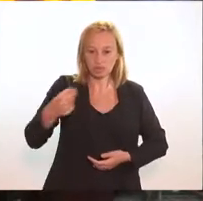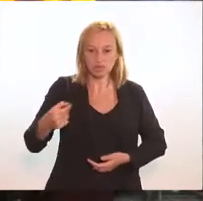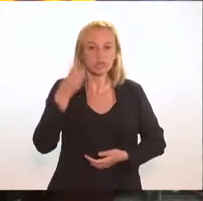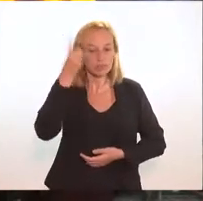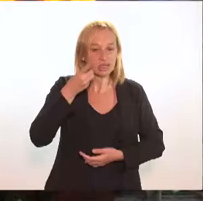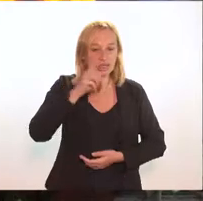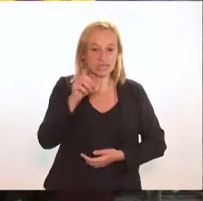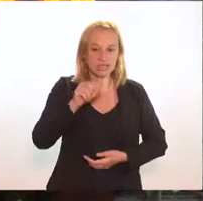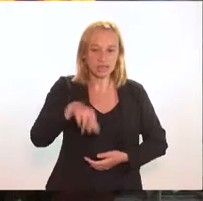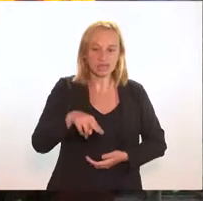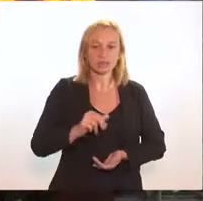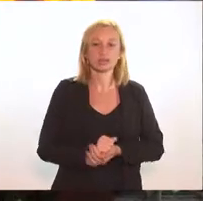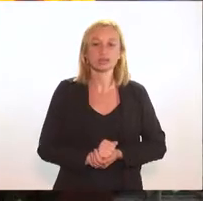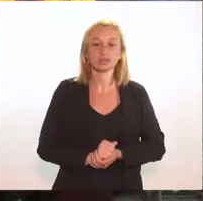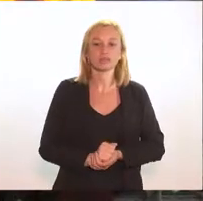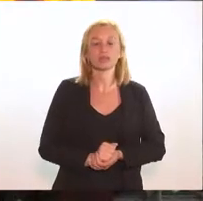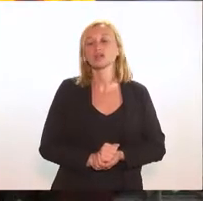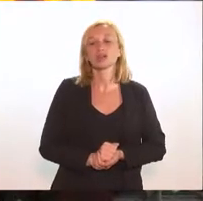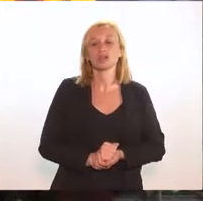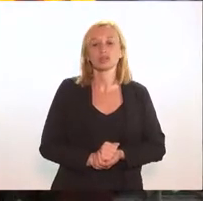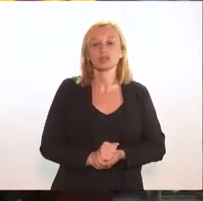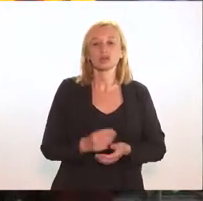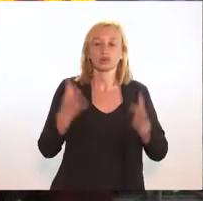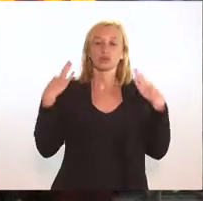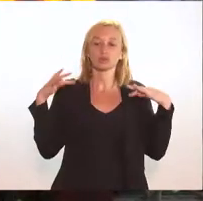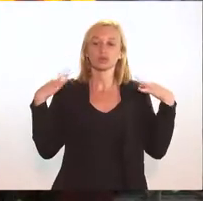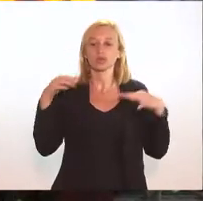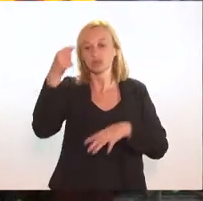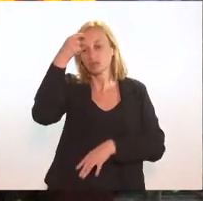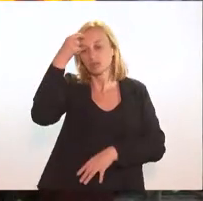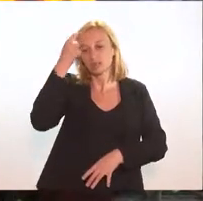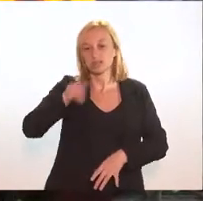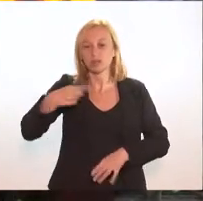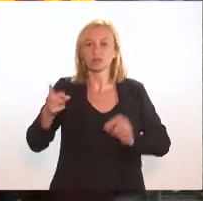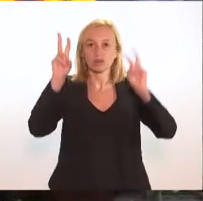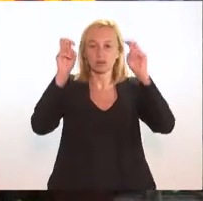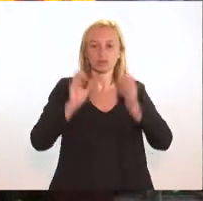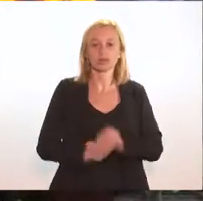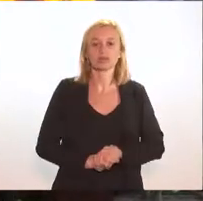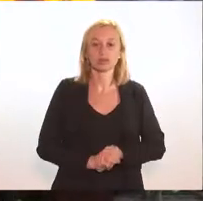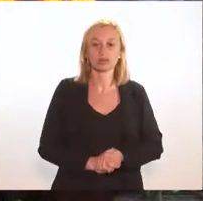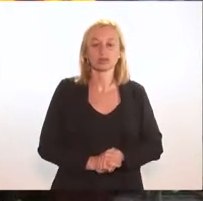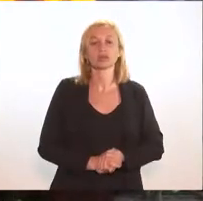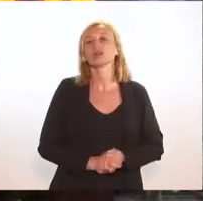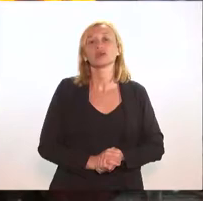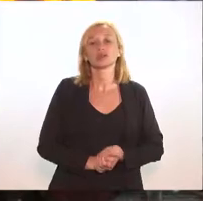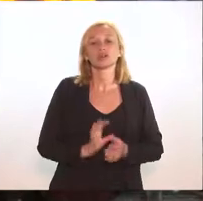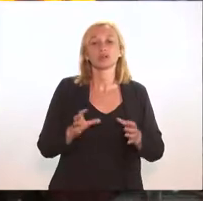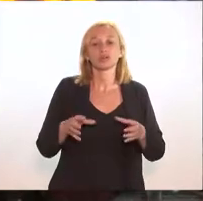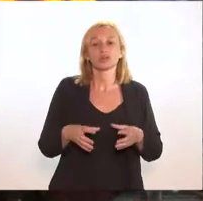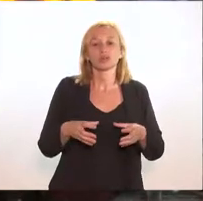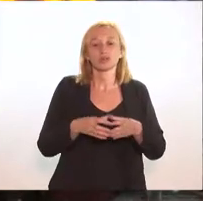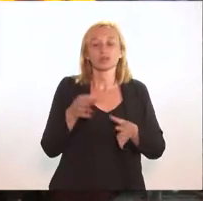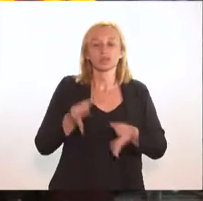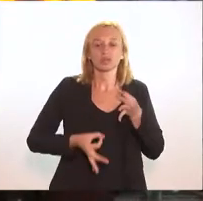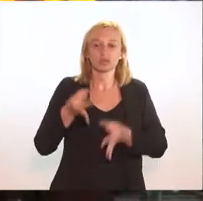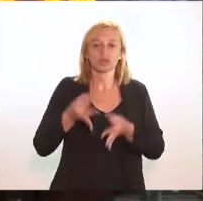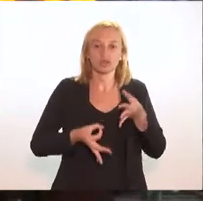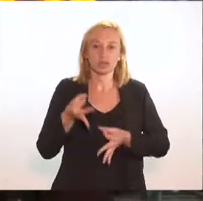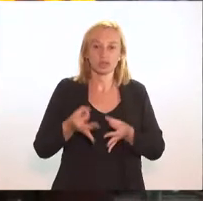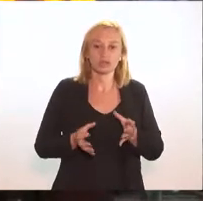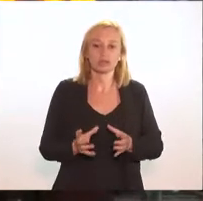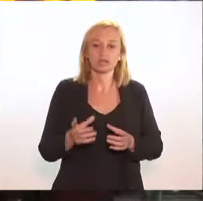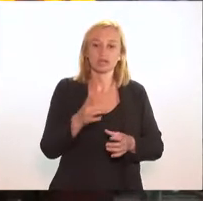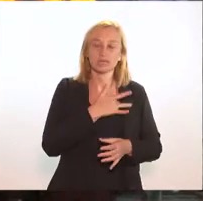deputada Zeidan, que dispõe sobre o turismo consciente e da outras providências, pendente de pareceres das comissões de Constituição e Justiça,